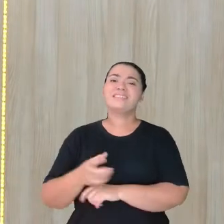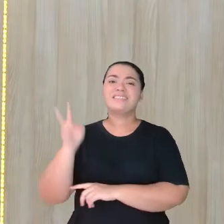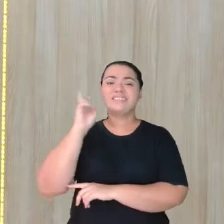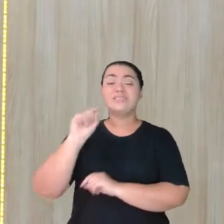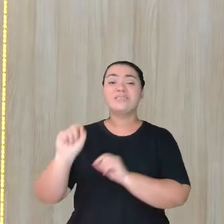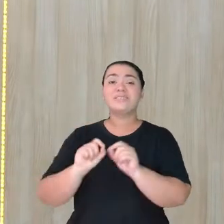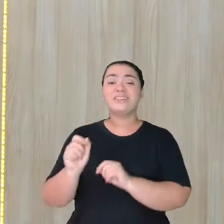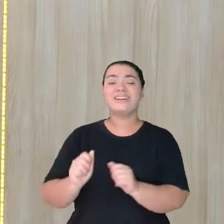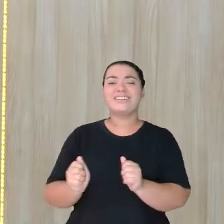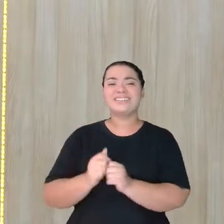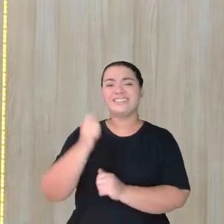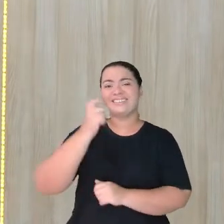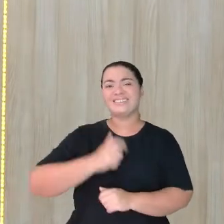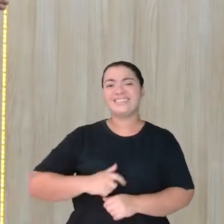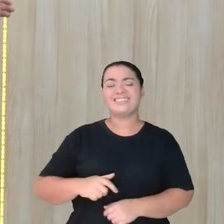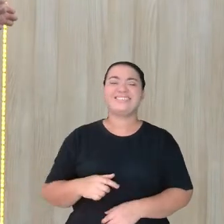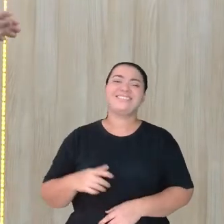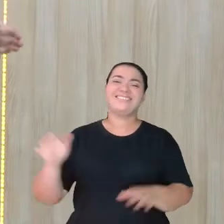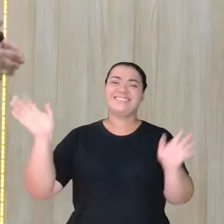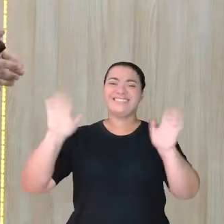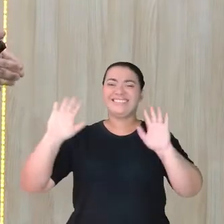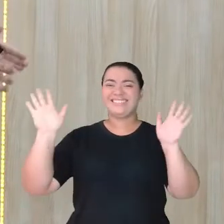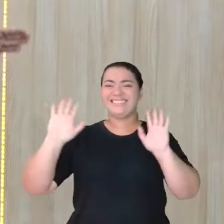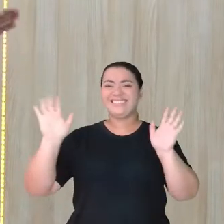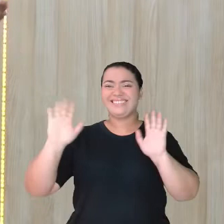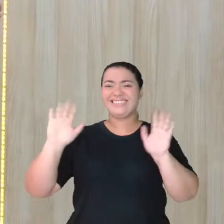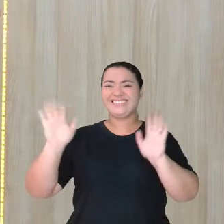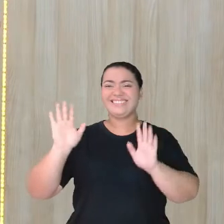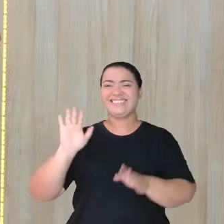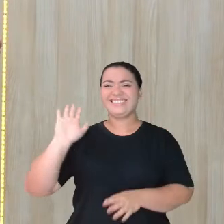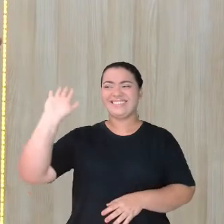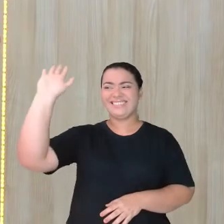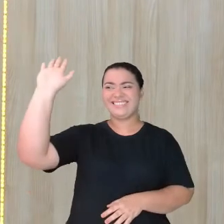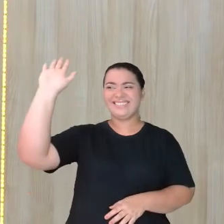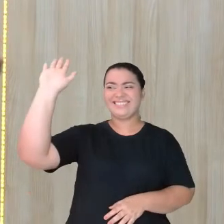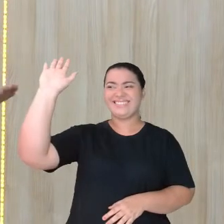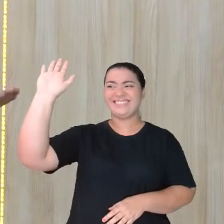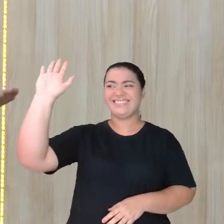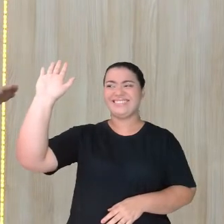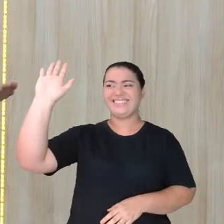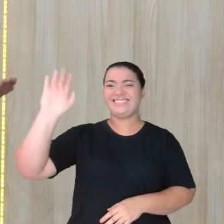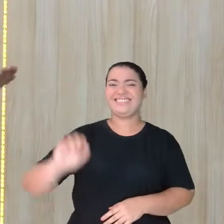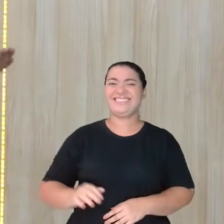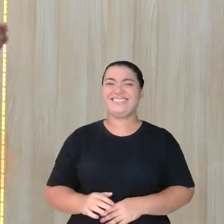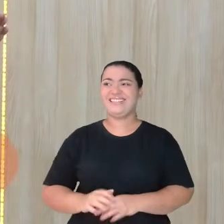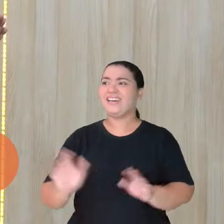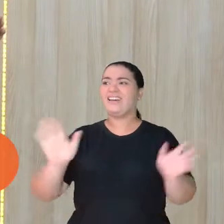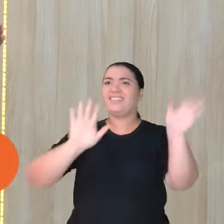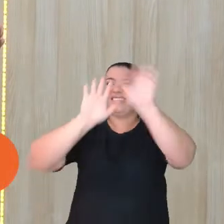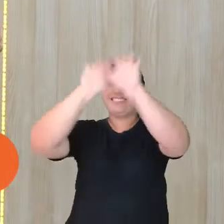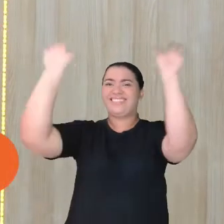com a ajuda da Gisela, que está aqui no cantinho. Chega batendo aí, Gisela. É isso aí. Eita,